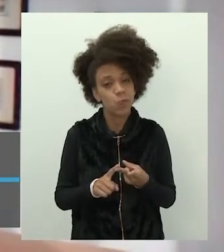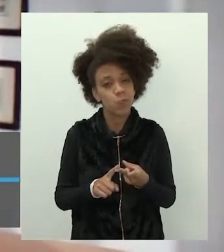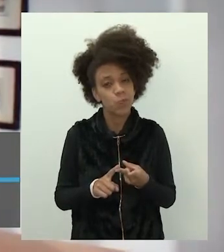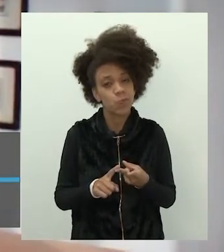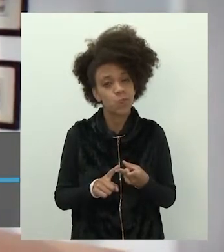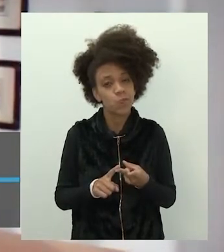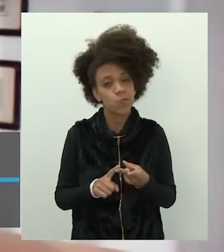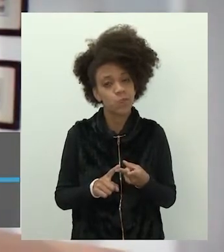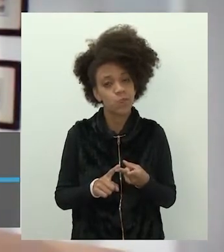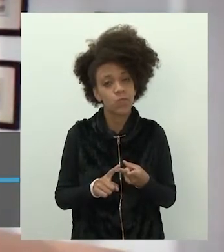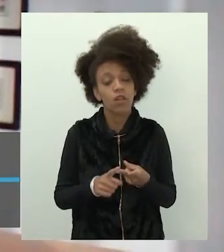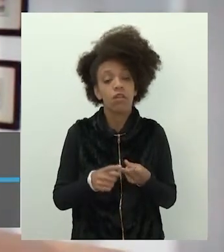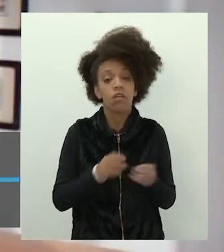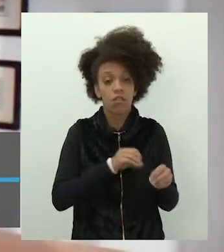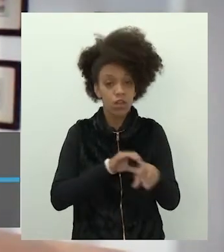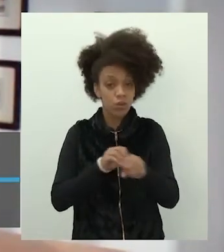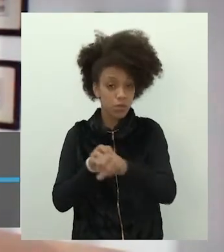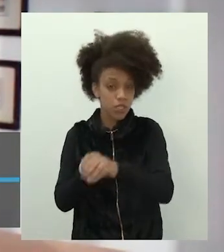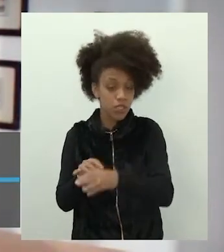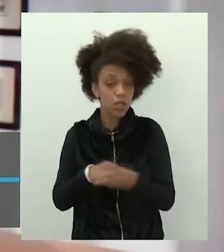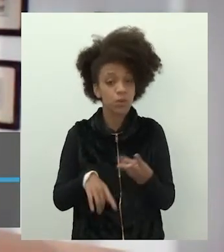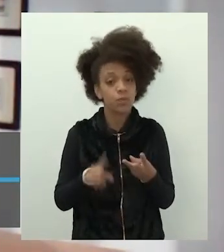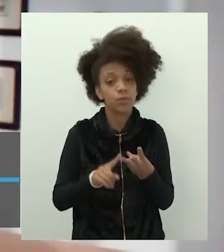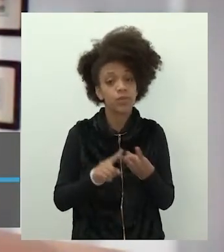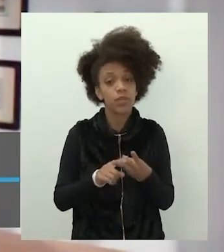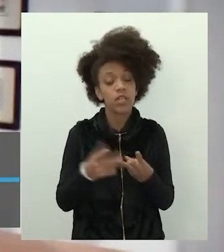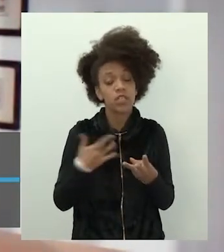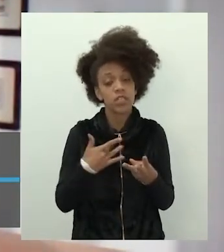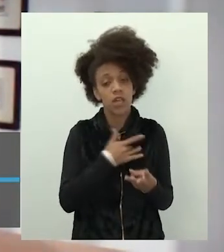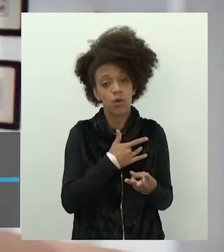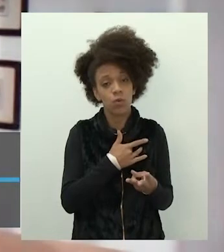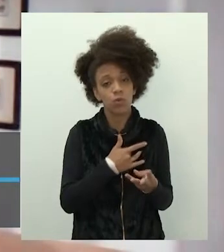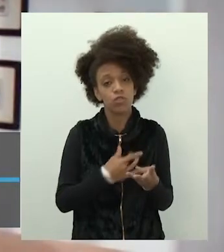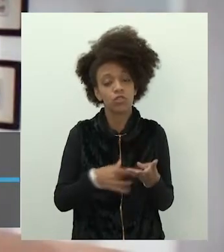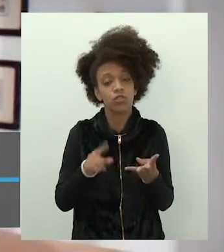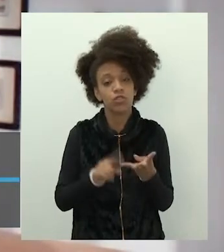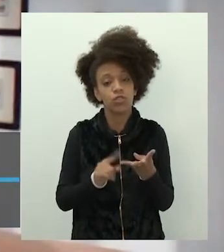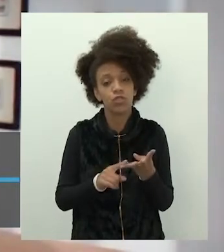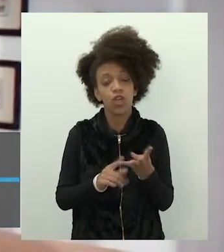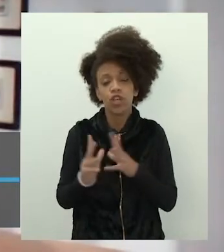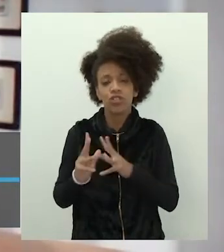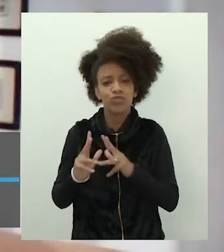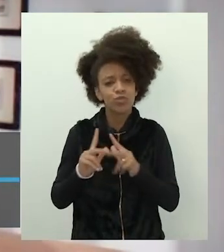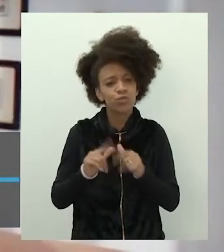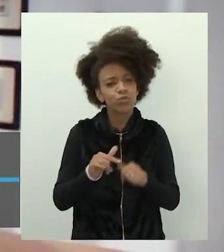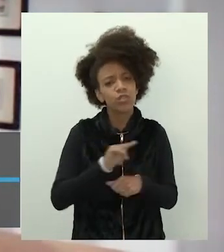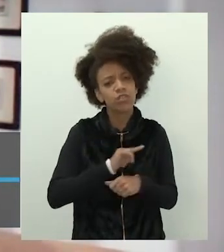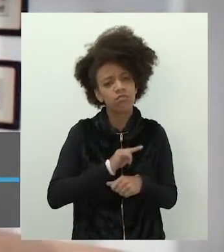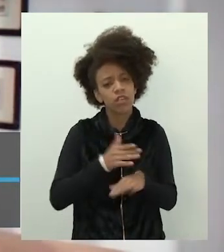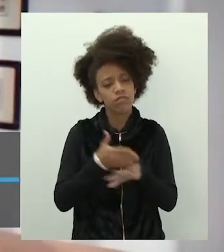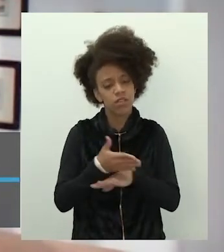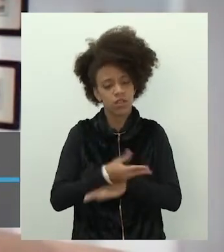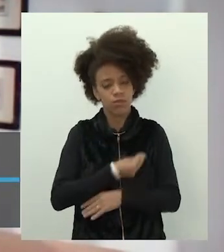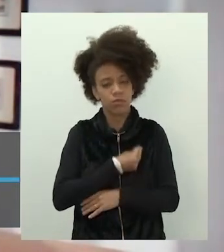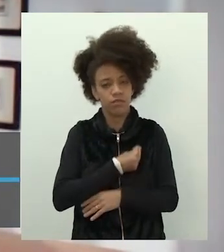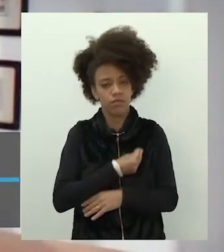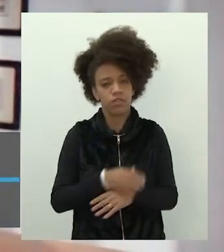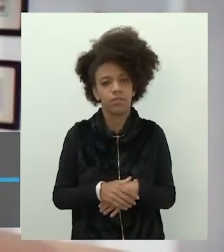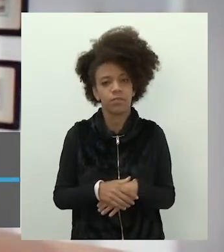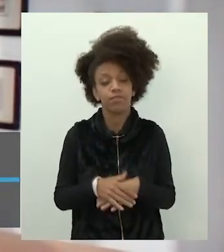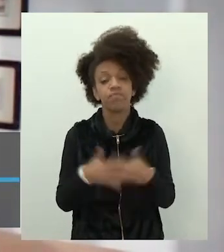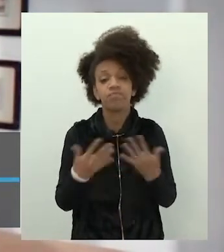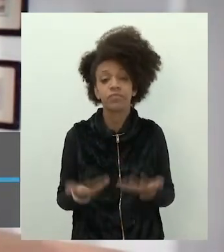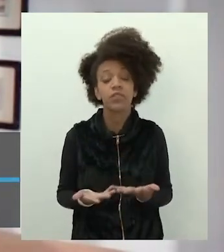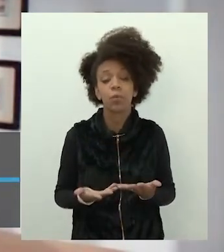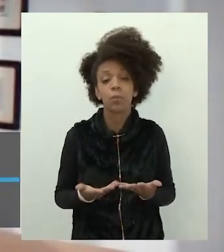recursos de educação, de saúde, tudo aquilo que nós tivemos acesso na vida.